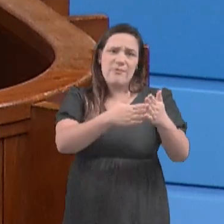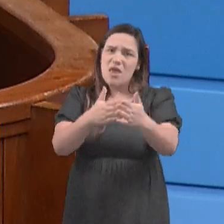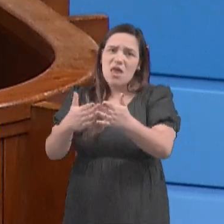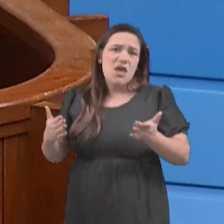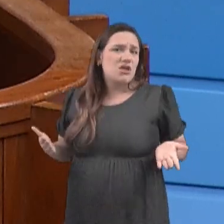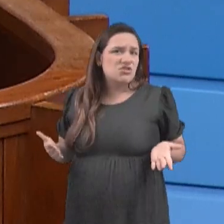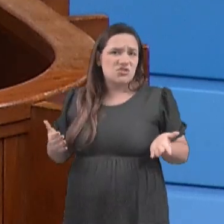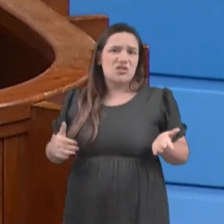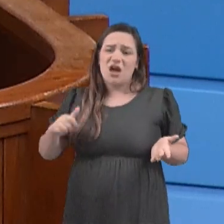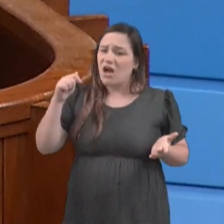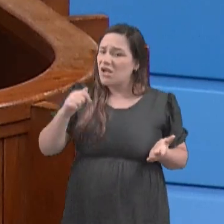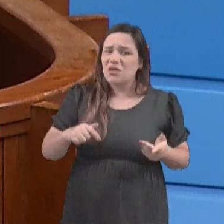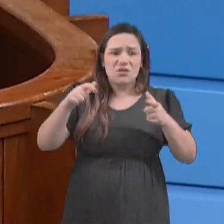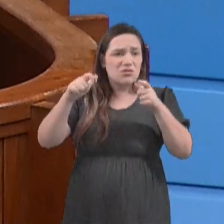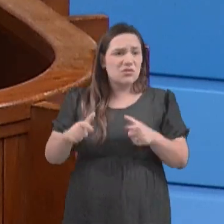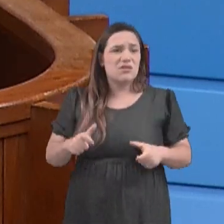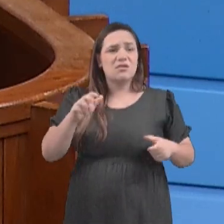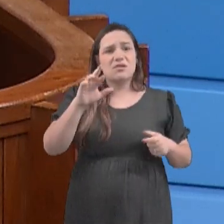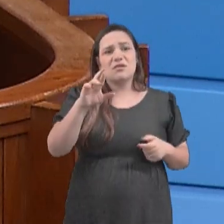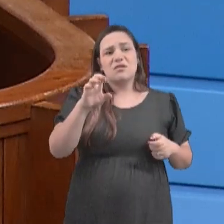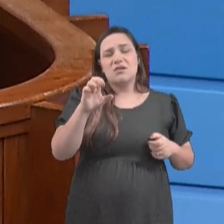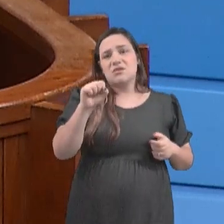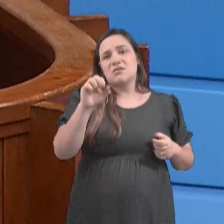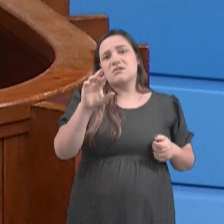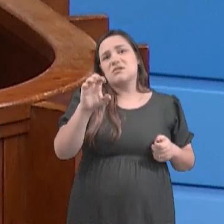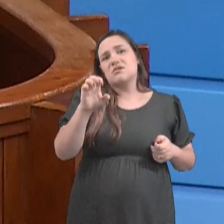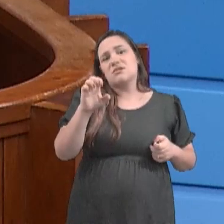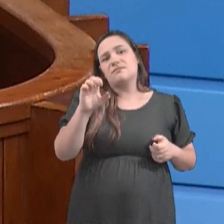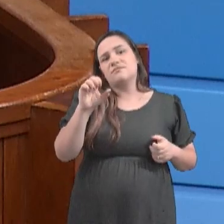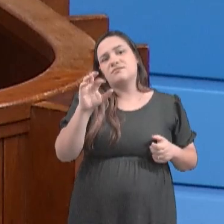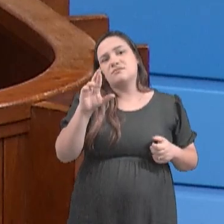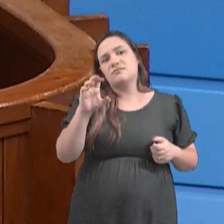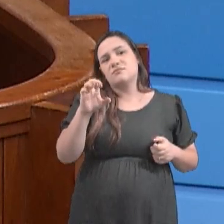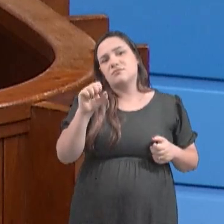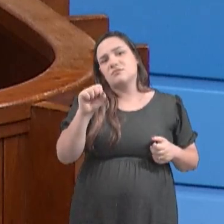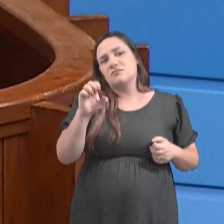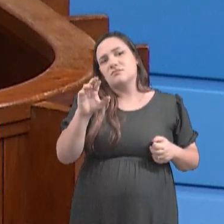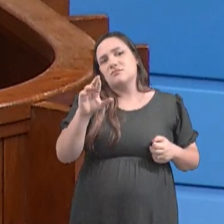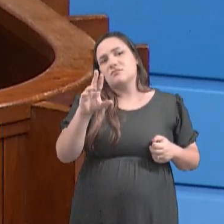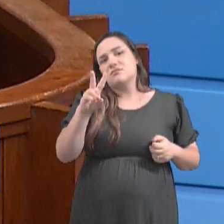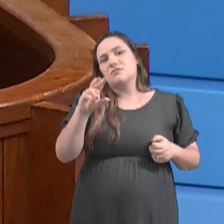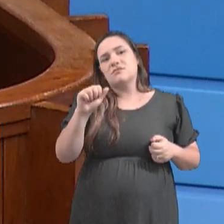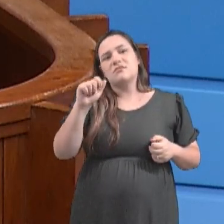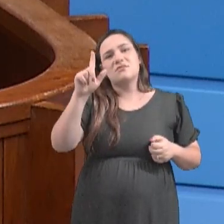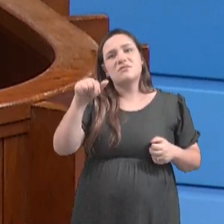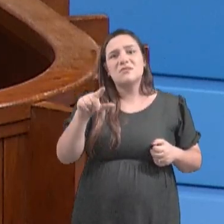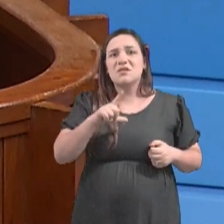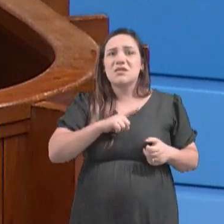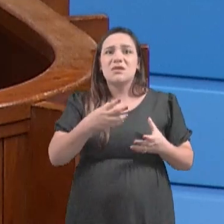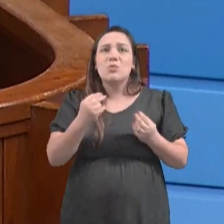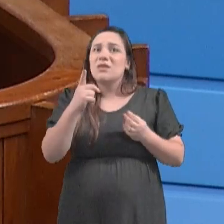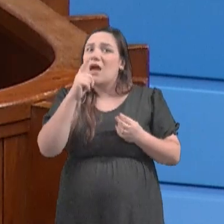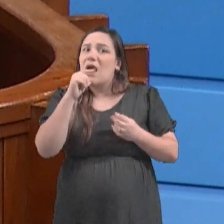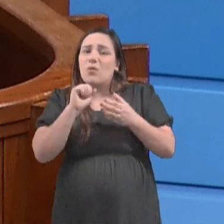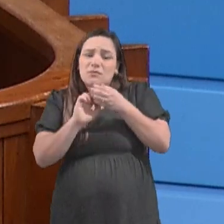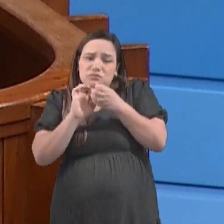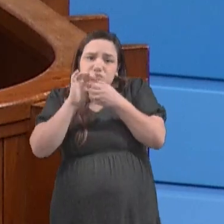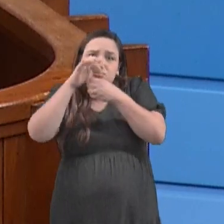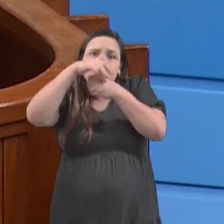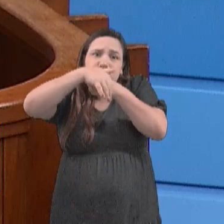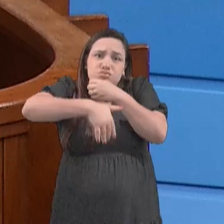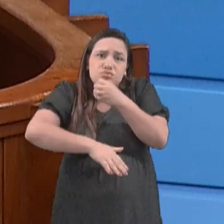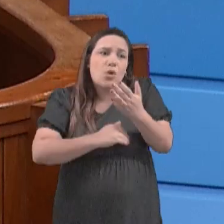é uma reserva. Aqui é reserva do Parque do Prosa. Aqui tem várias